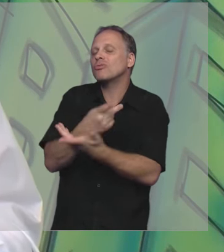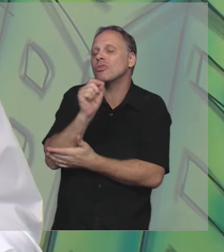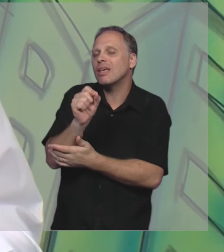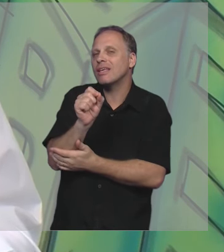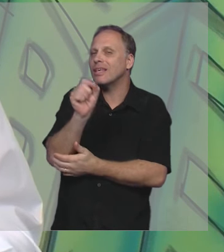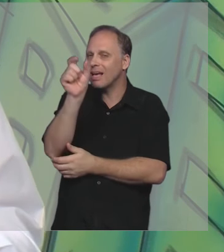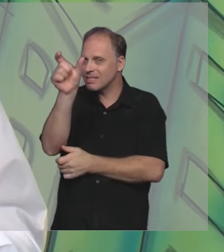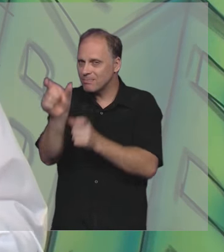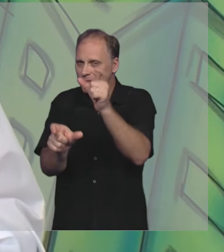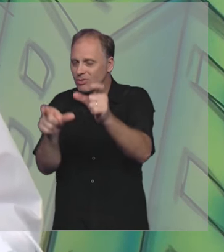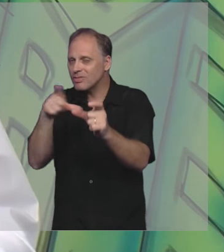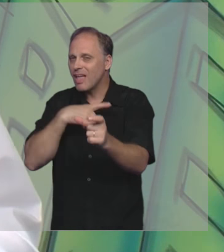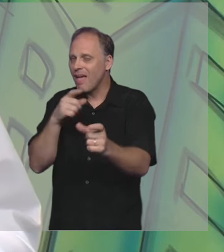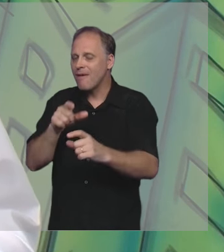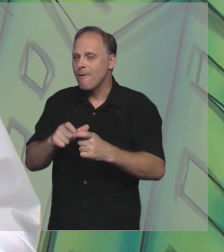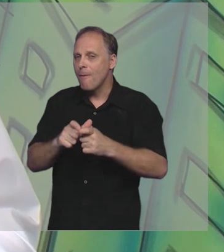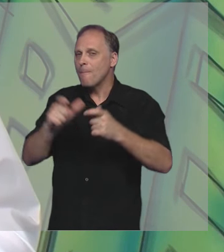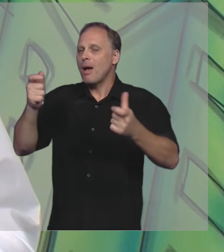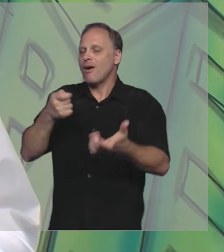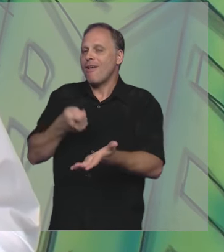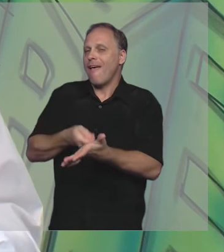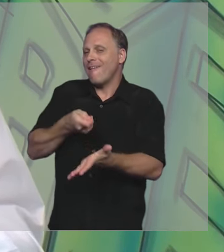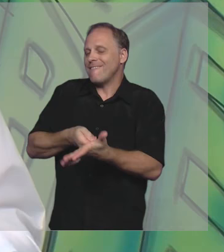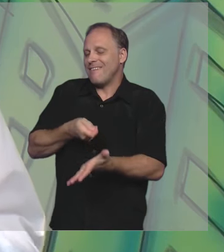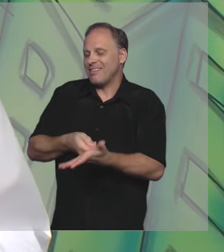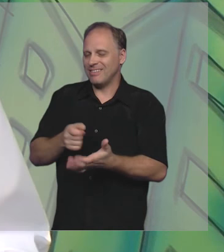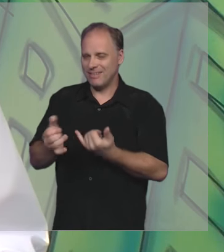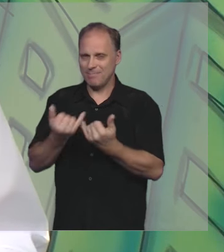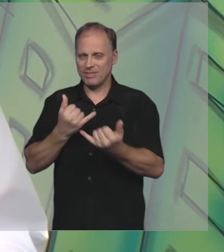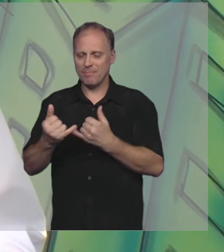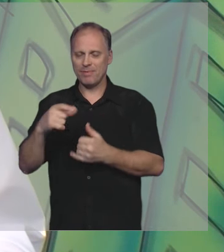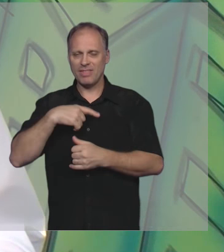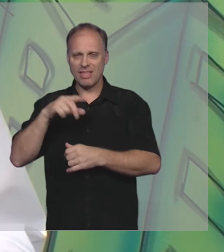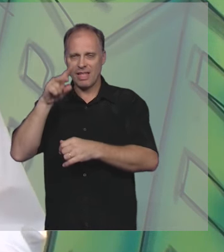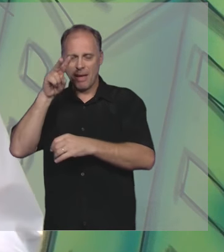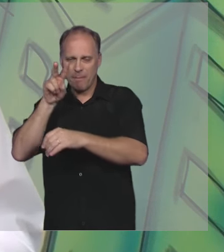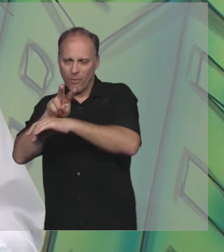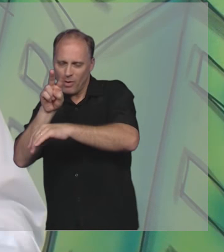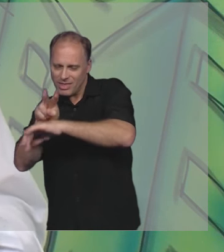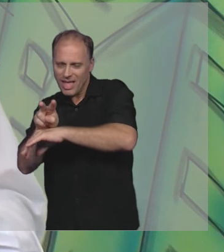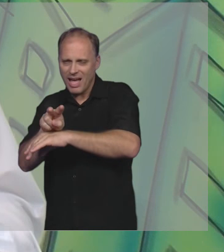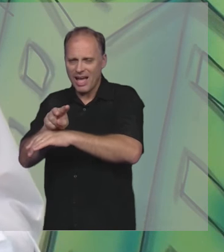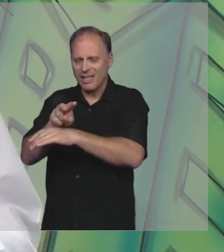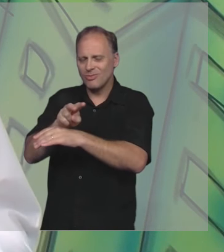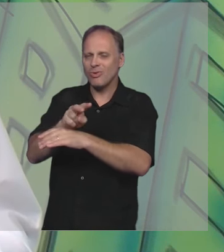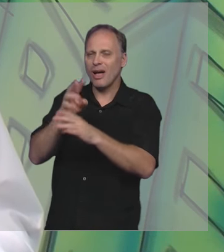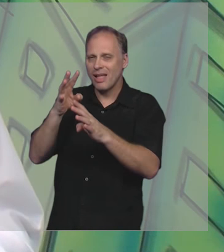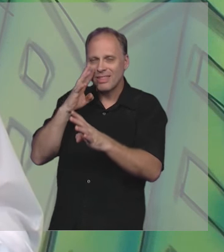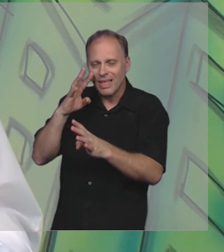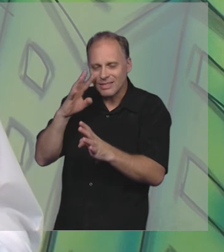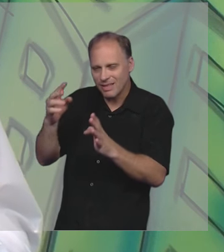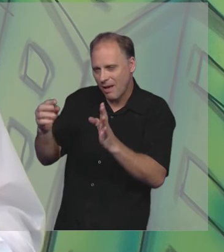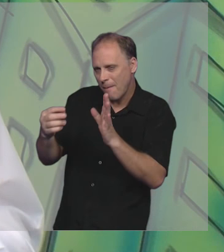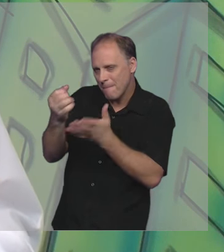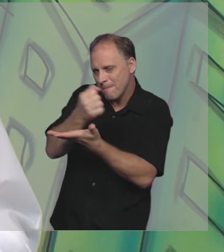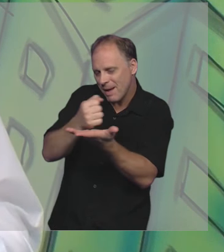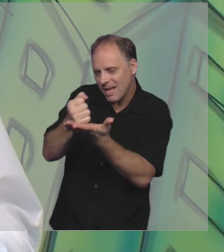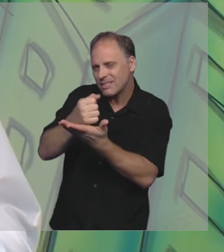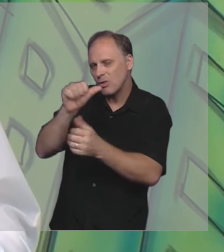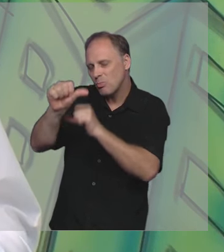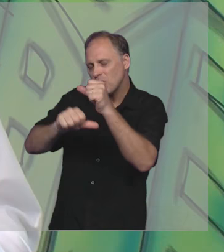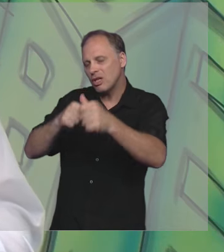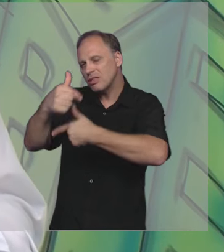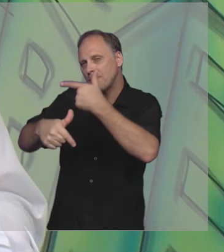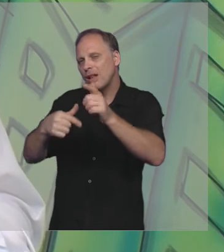que as pessoas tenham um grau de exigência maior. Então a gente sai da prevenção, a gente mudou um pouquinho, hoje a gente está trabalhando